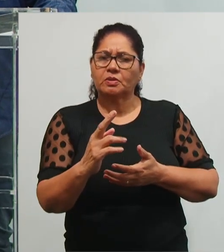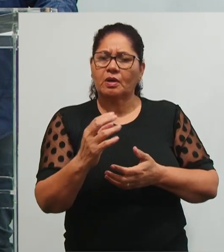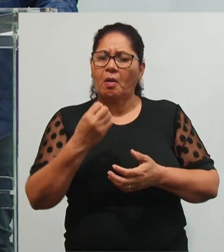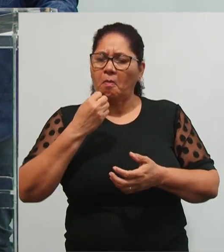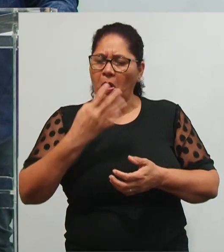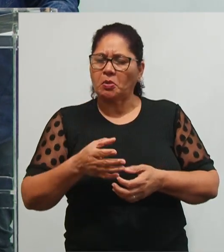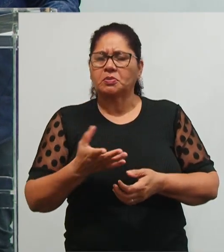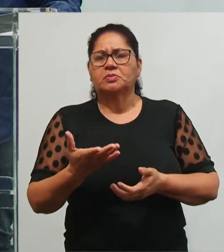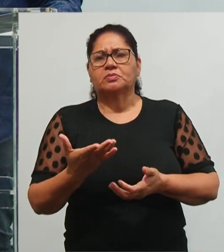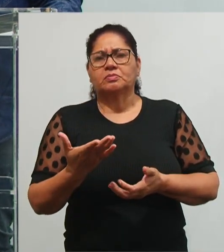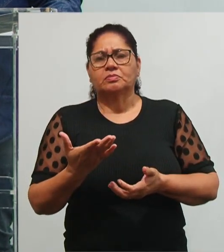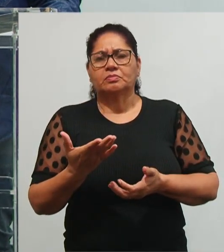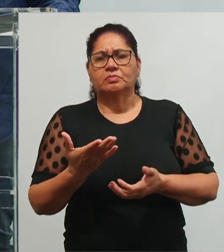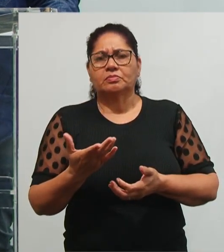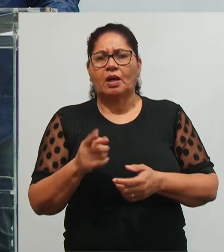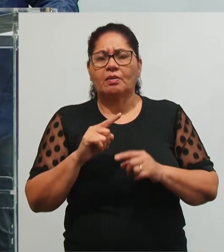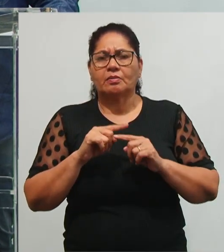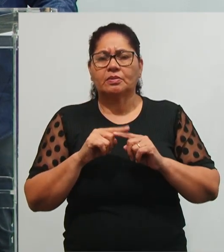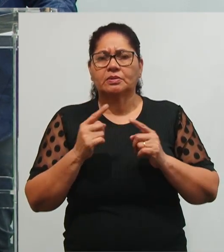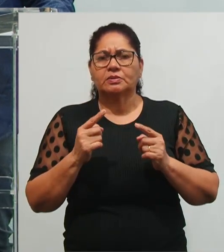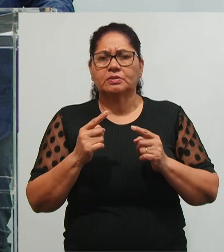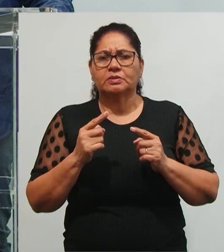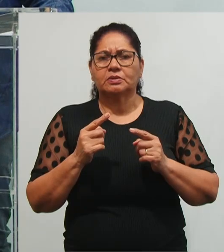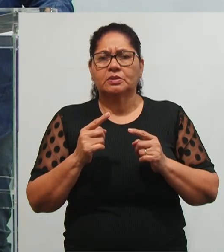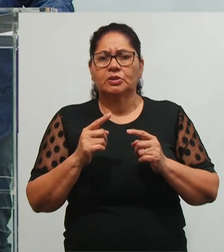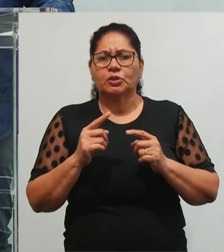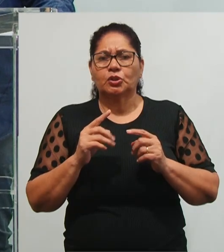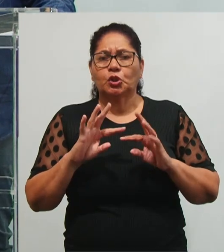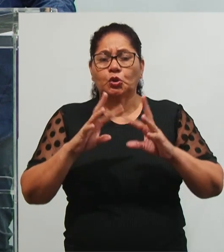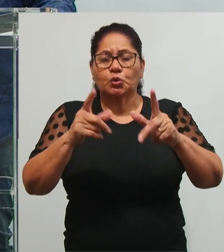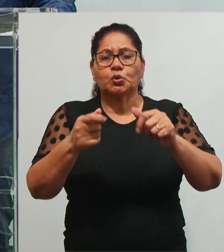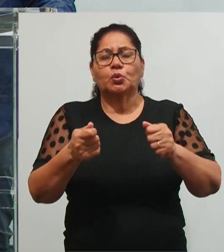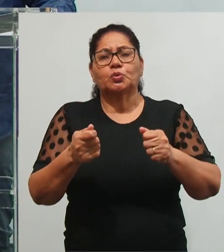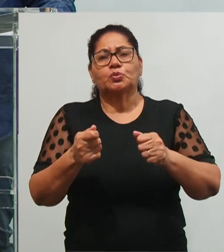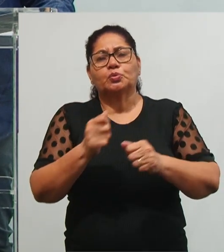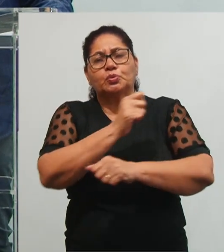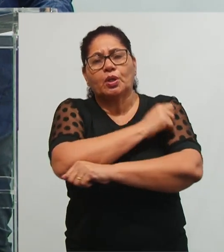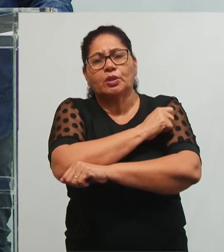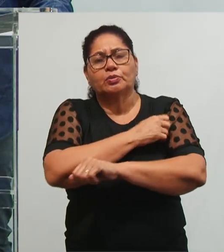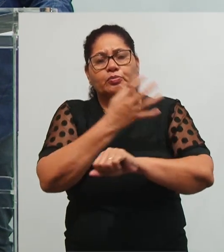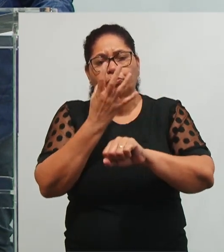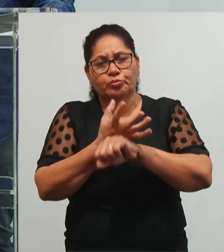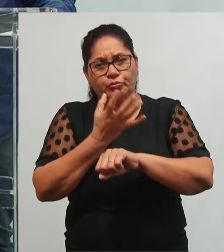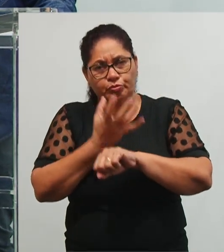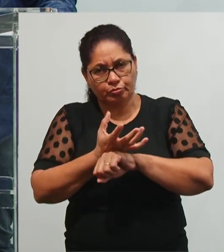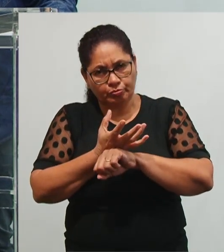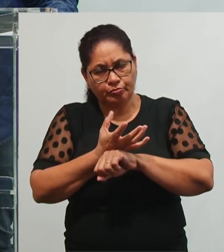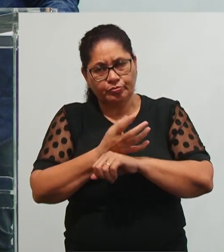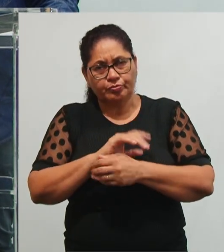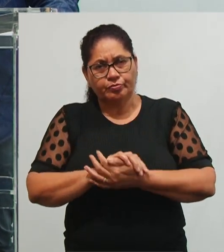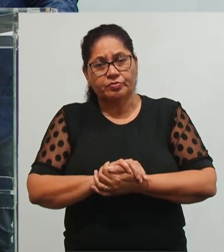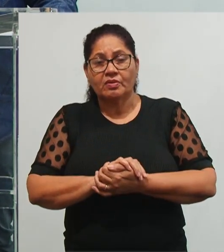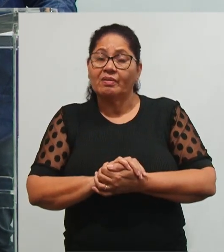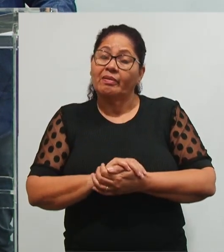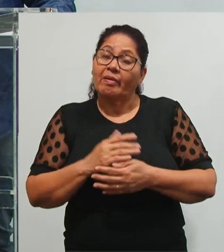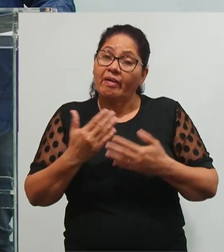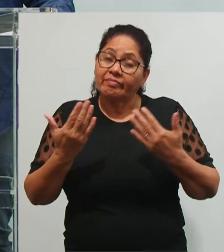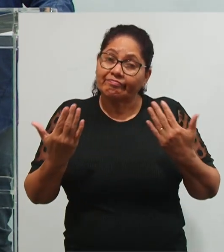grande resultado esperado, não é? Para todos que vão participar aí dessa